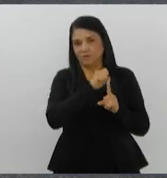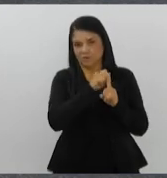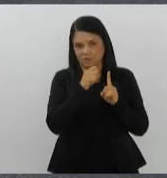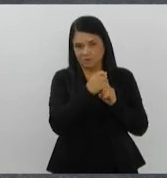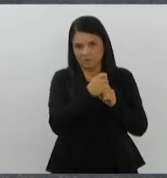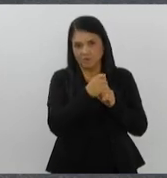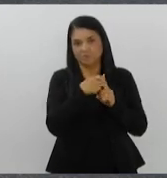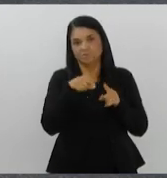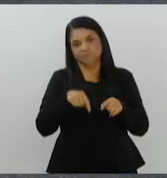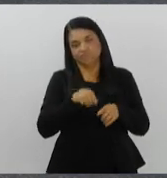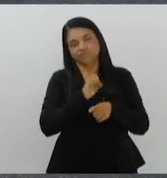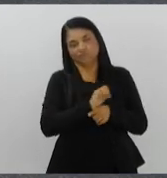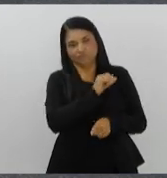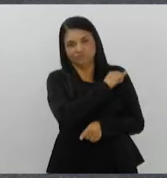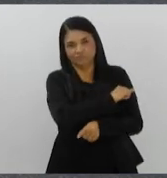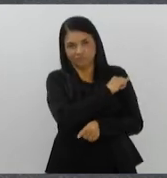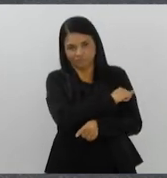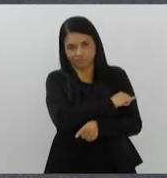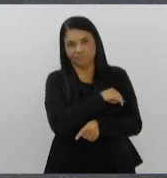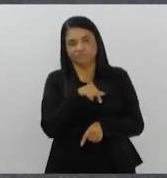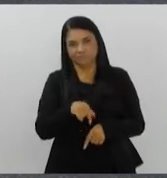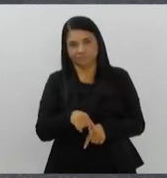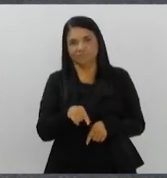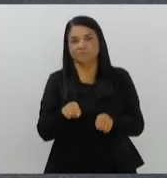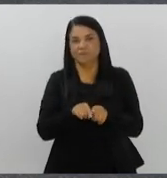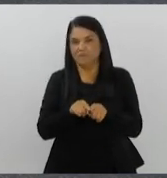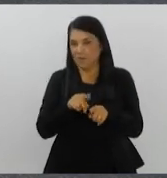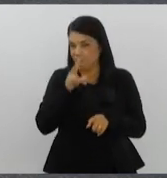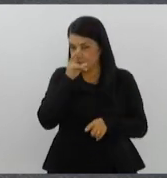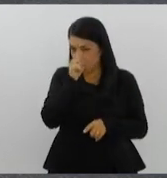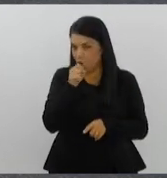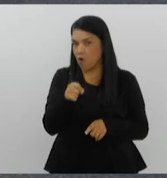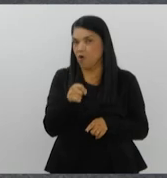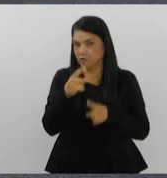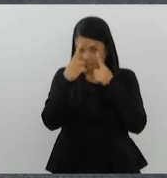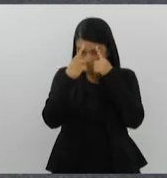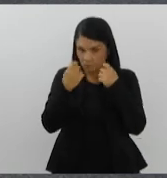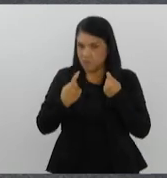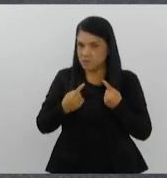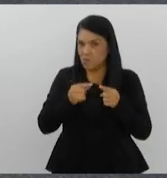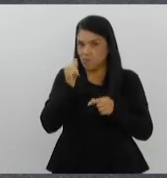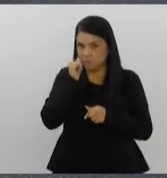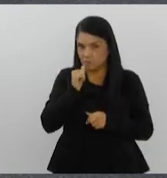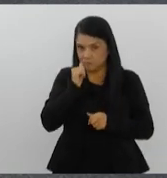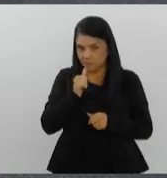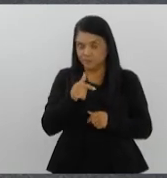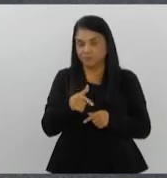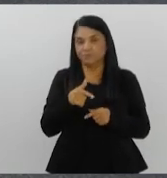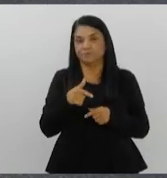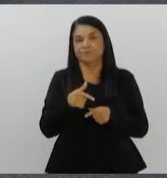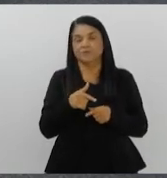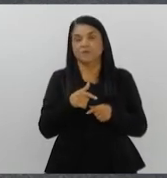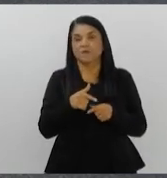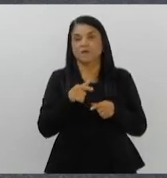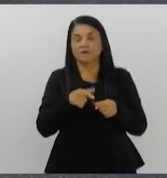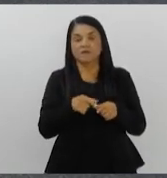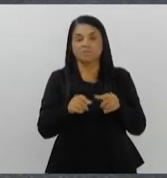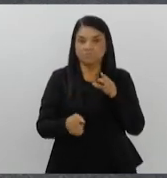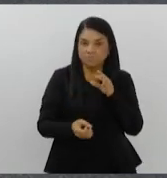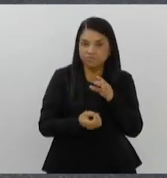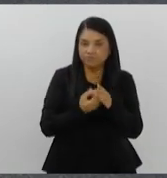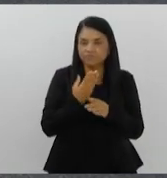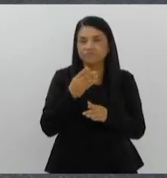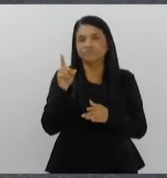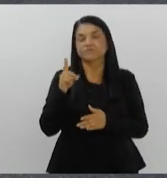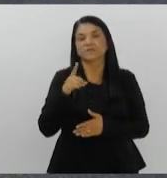no estado do Rio de Janeiro com muita força, não é? Então, dizer que a consolidação, né, se constituiu ainda na